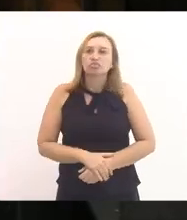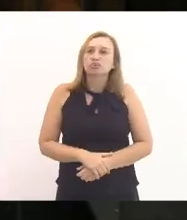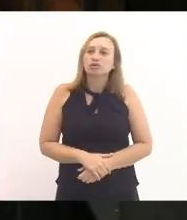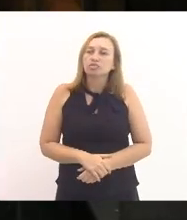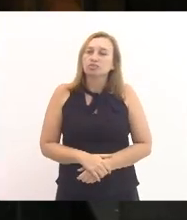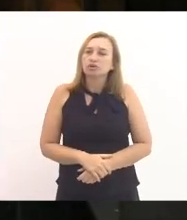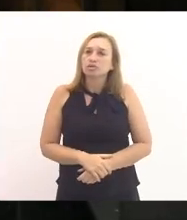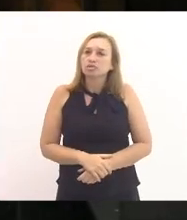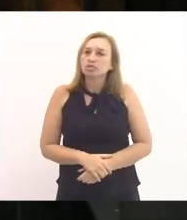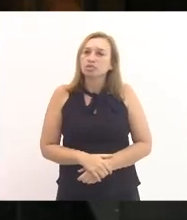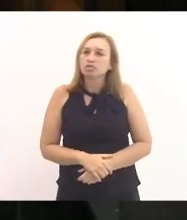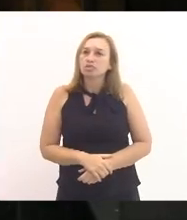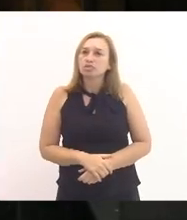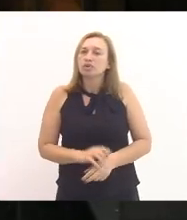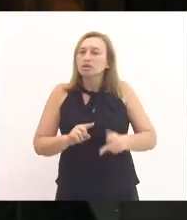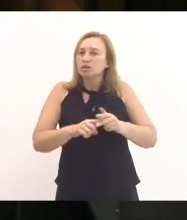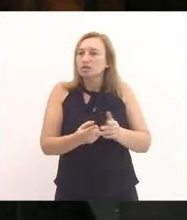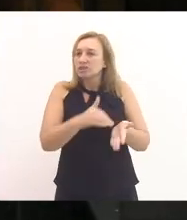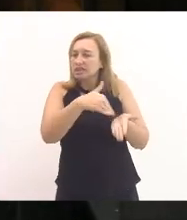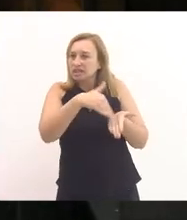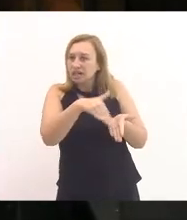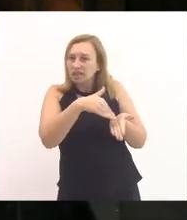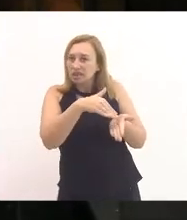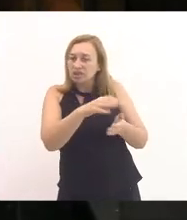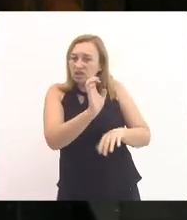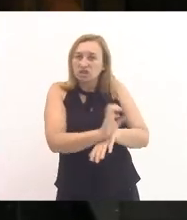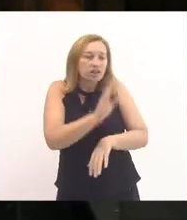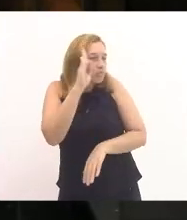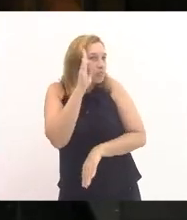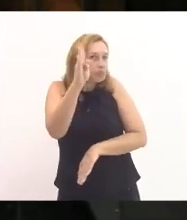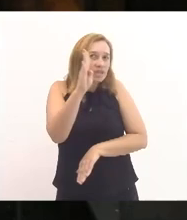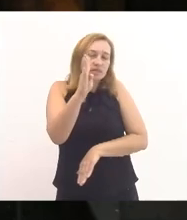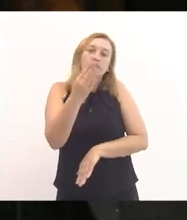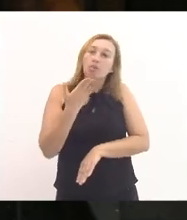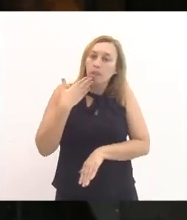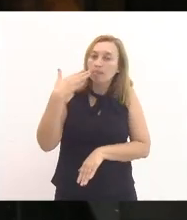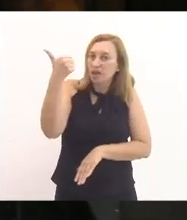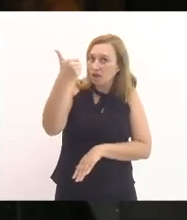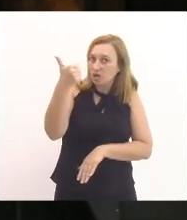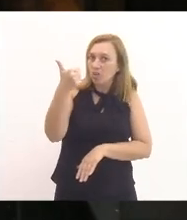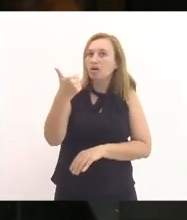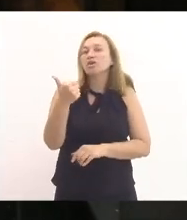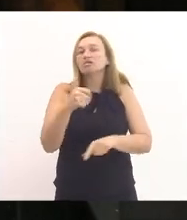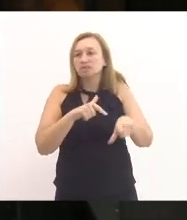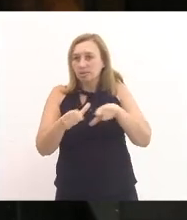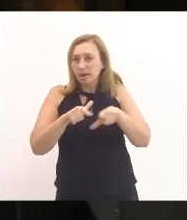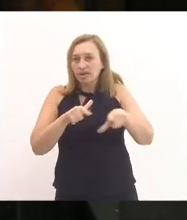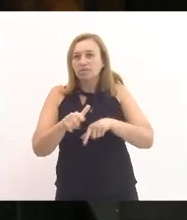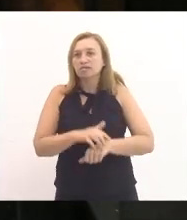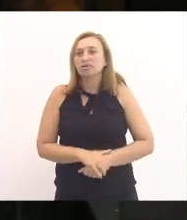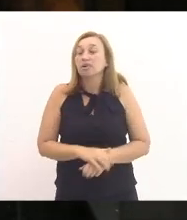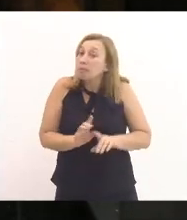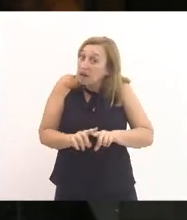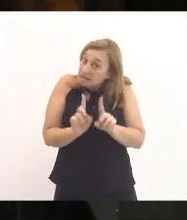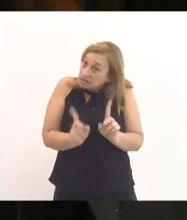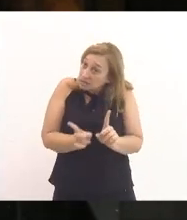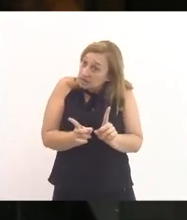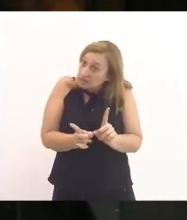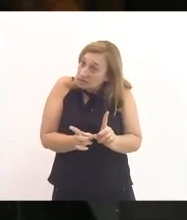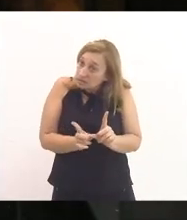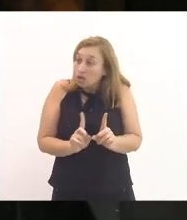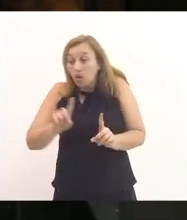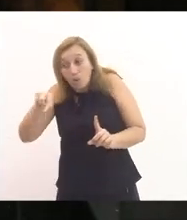a manutenção como Secretaria de Estado é fundamental para uma melhora da prestação de serviço mas